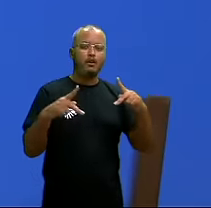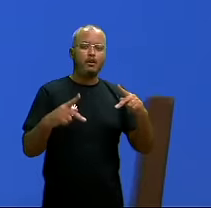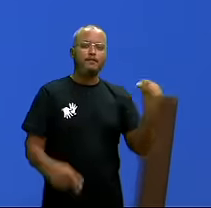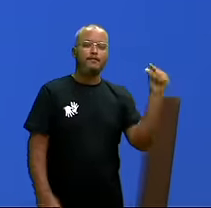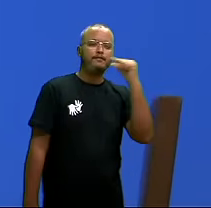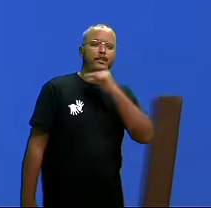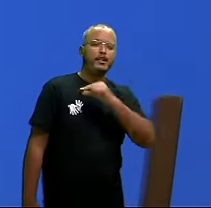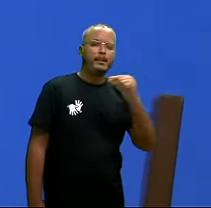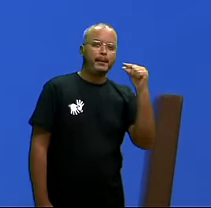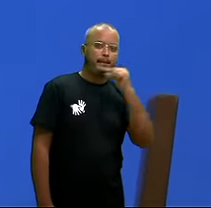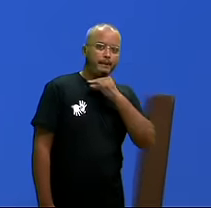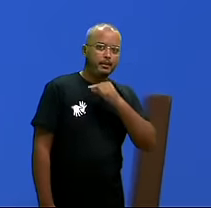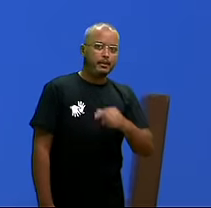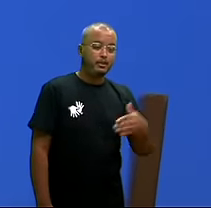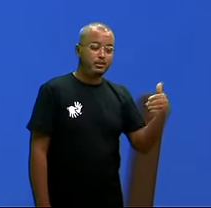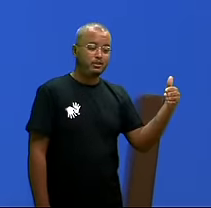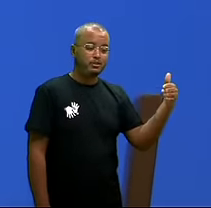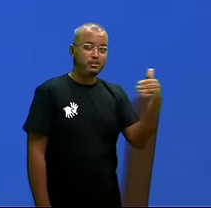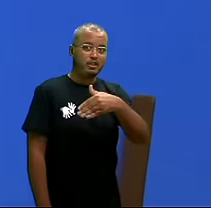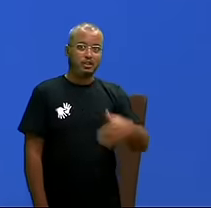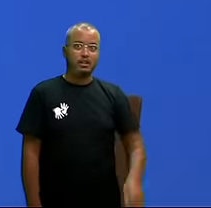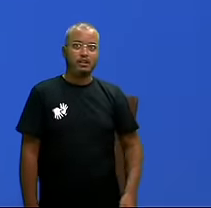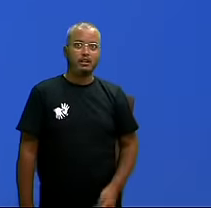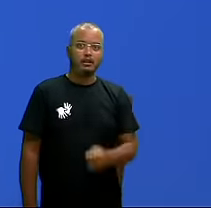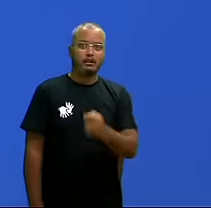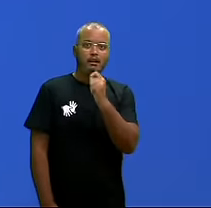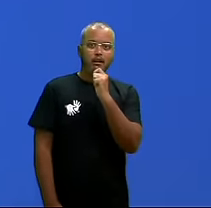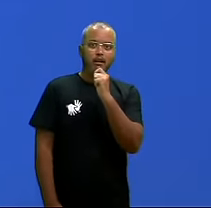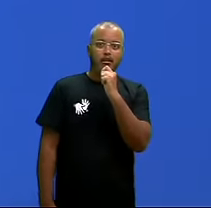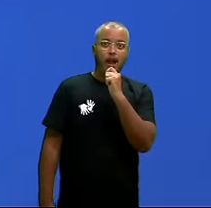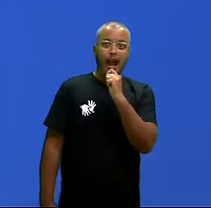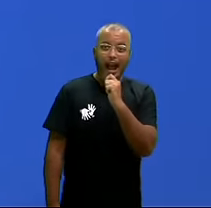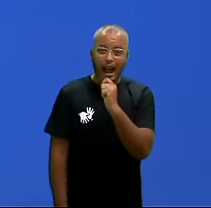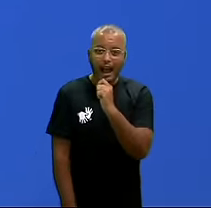vai lembrar, Marco, eu já cheguei dando grito já, aqui bem São Gonçalo.